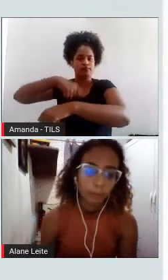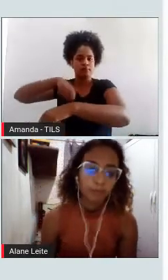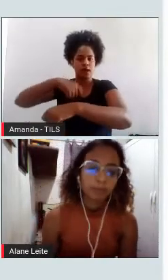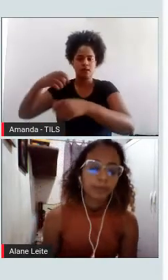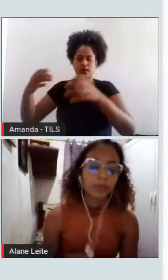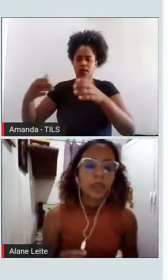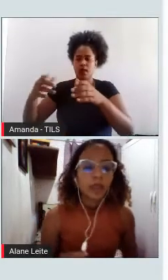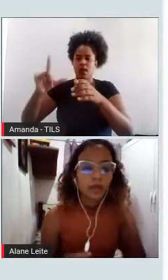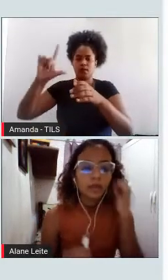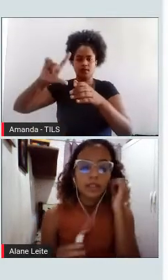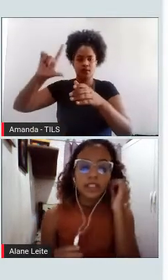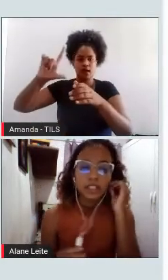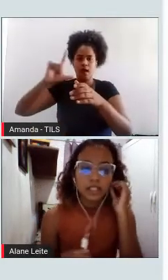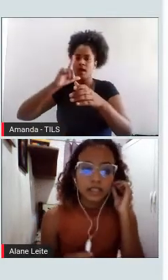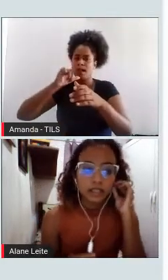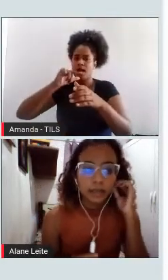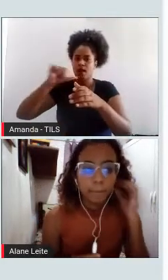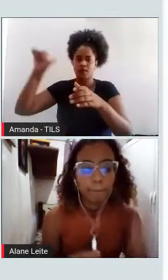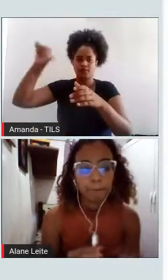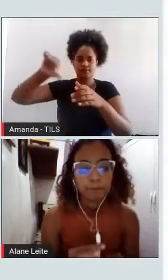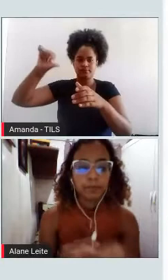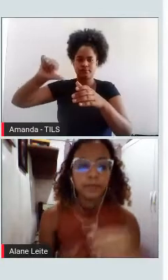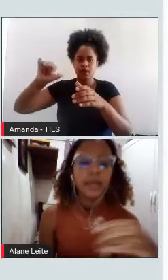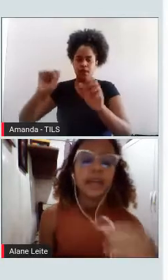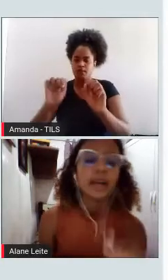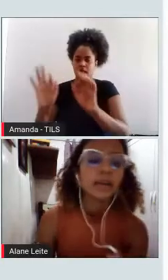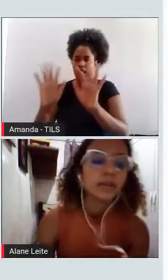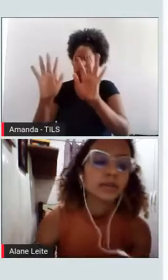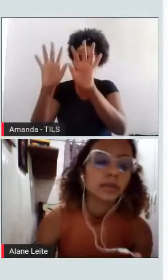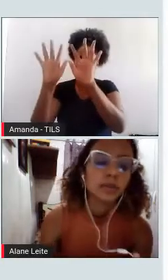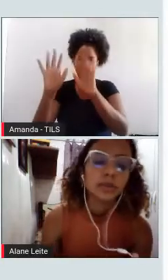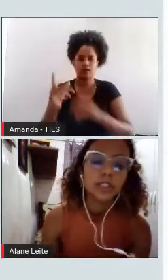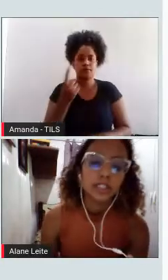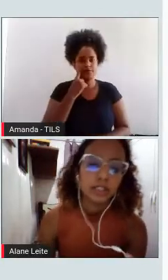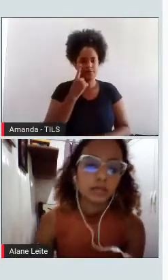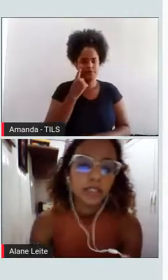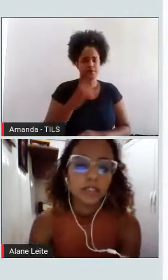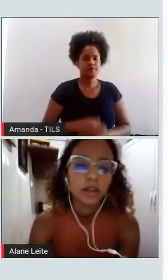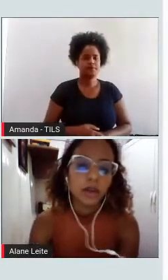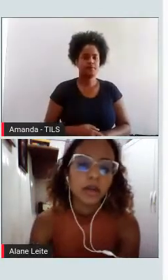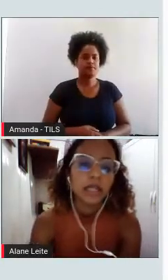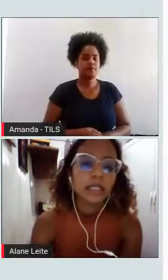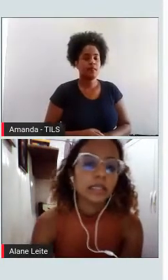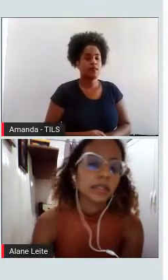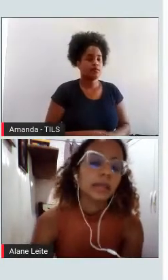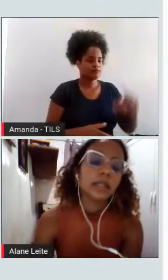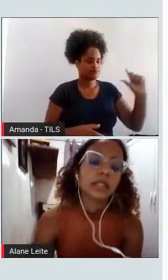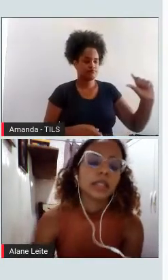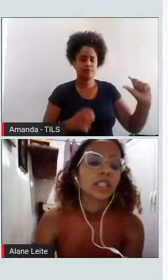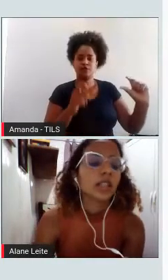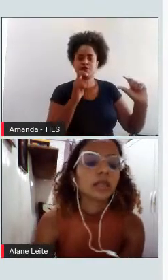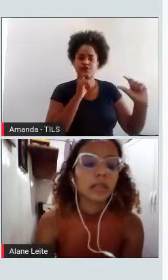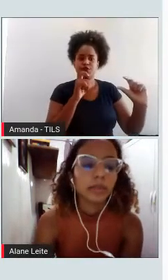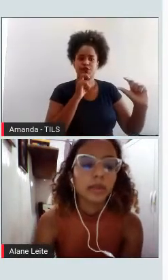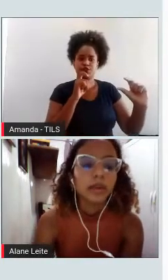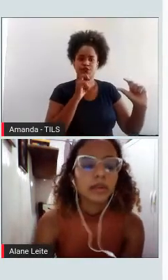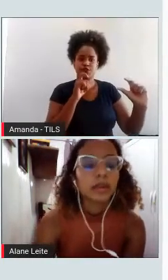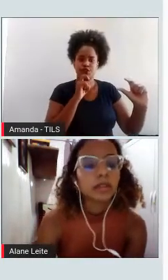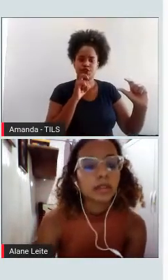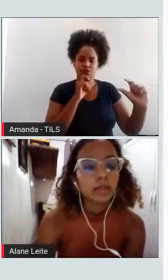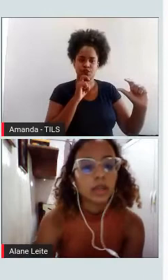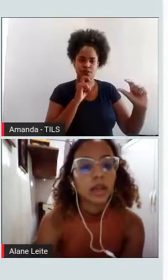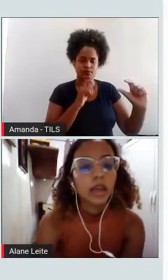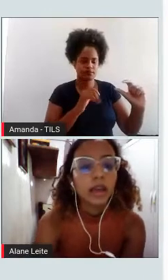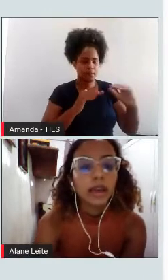fogo. Quando a gente pega um cubo de gelo e a gente coloca em cima da mesa e deixa lá um tempo,